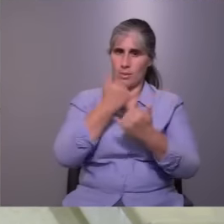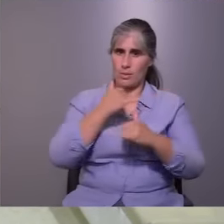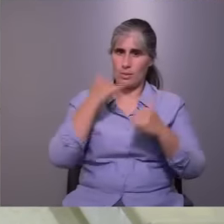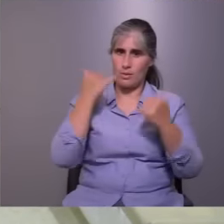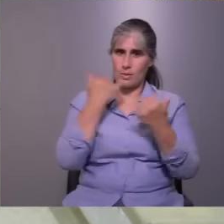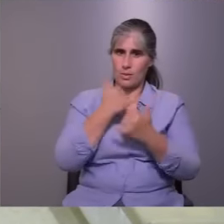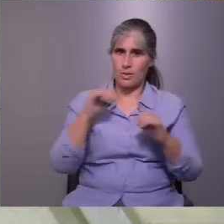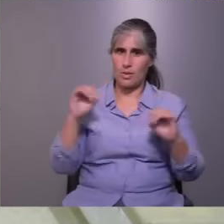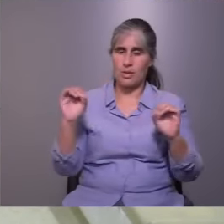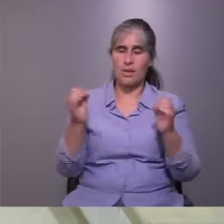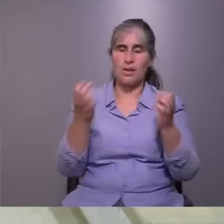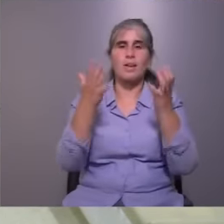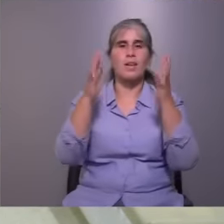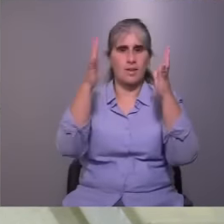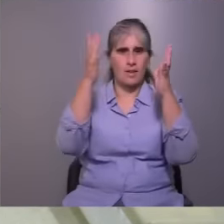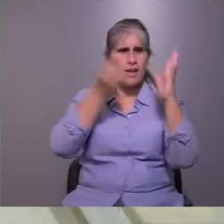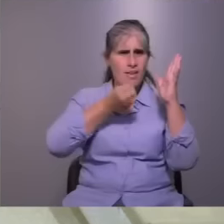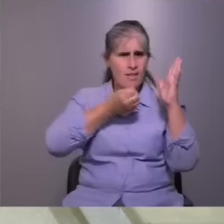Lumen Christi,